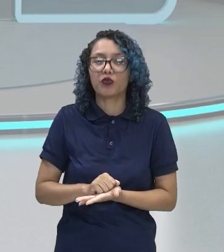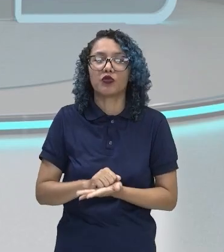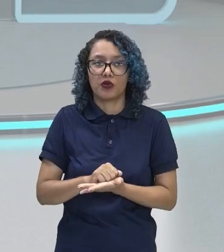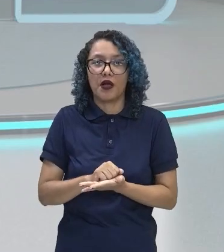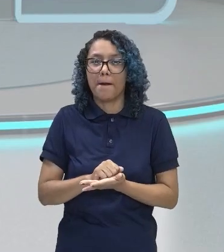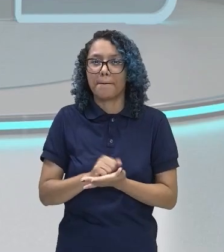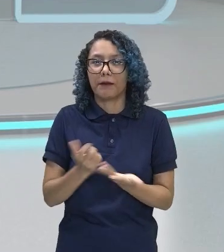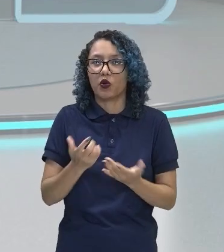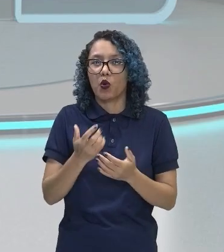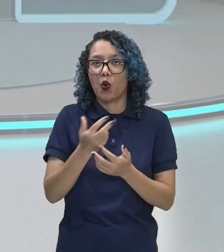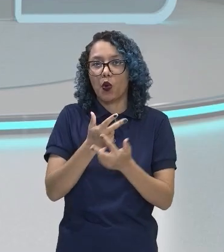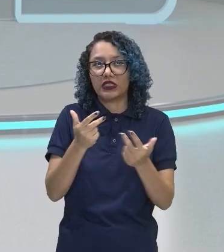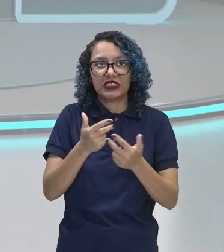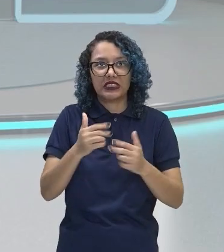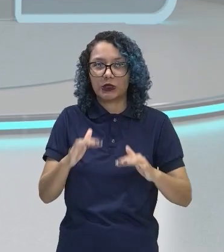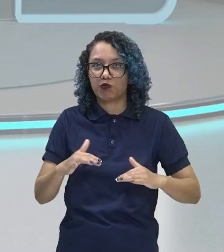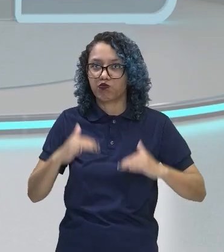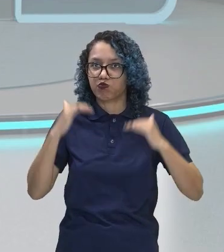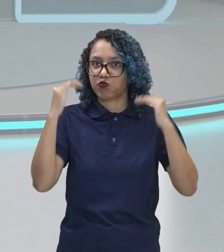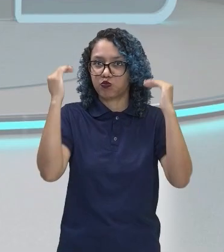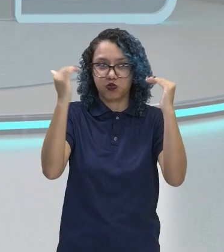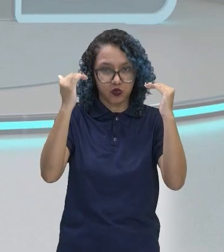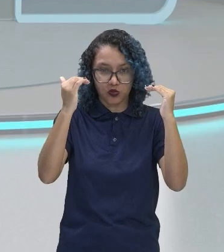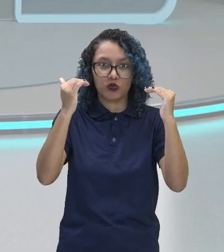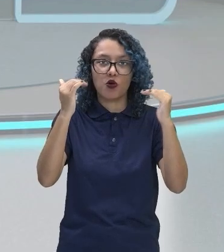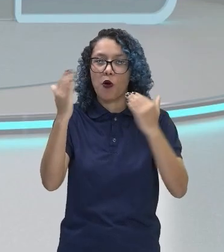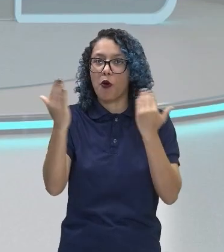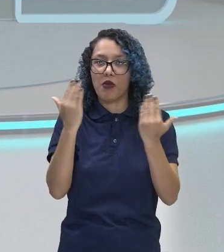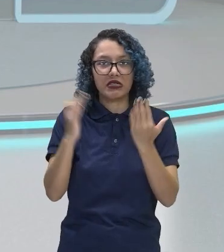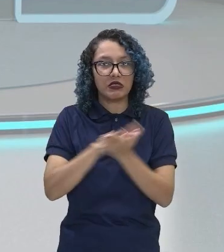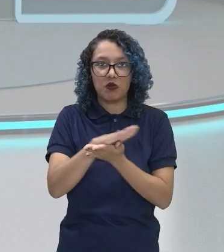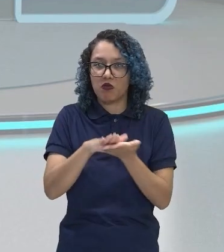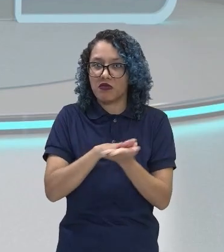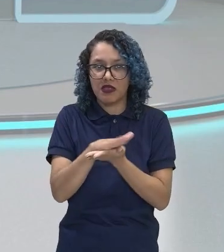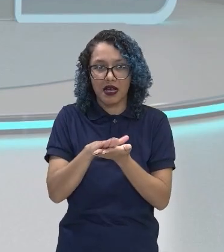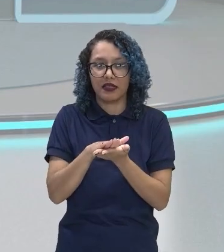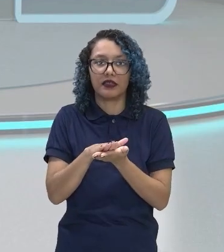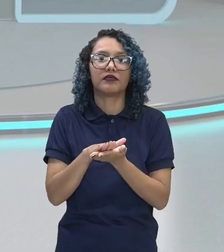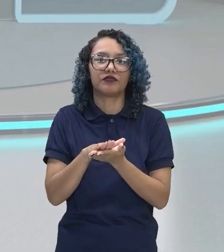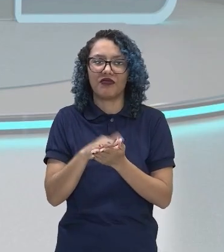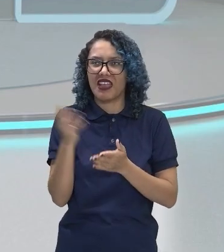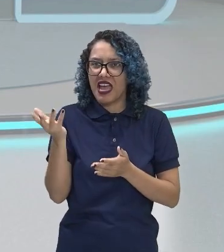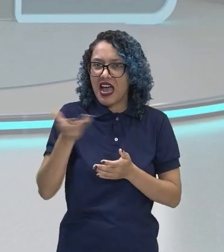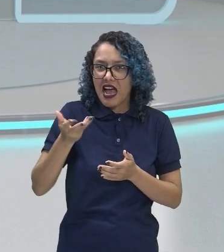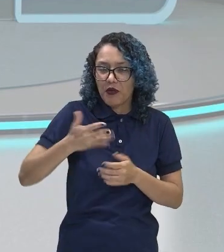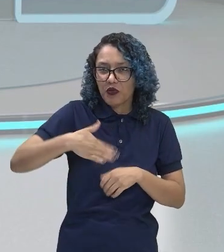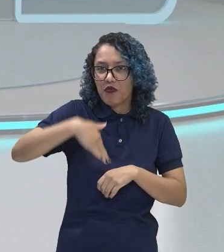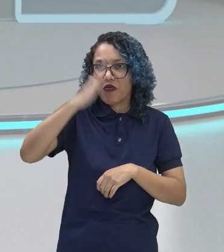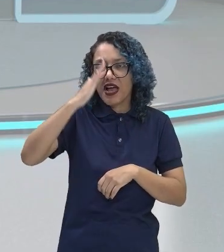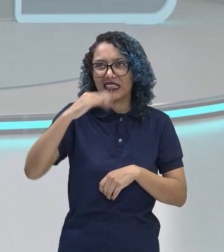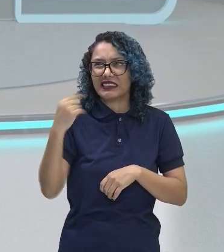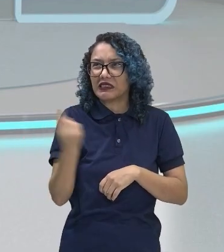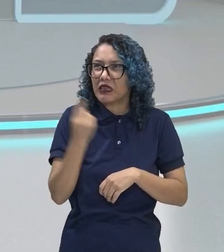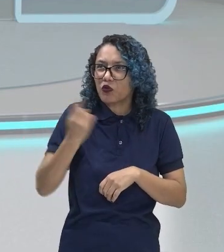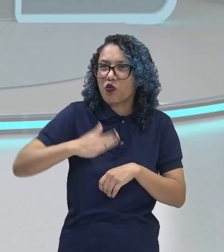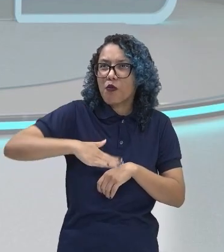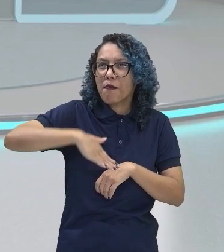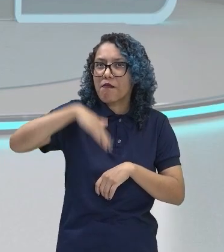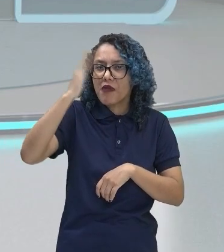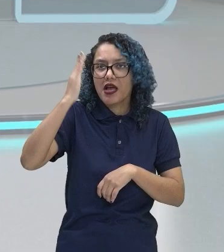excepcionais, né, que não tem comparação. É o mais rápido, é o mais perigoso, é o mais alto. Todos esses